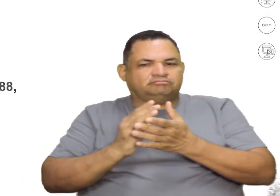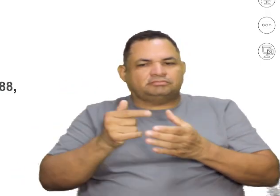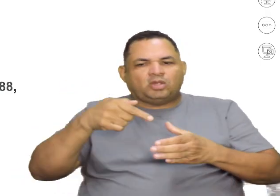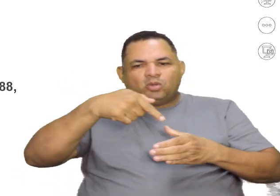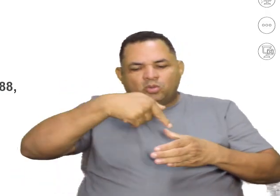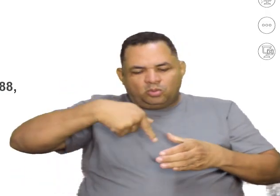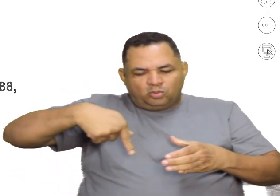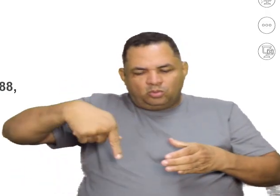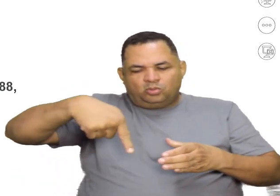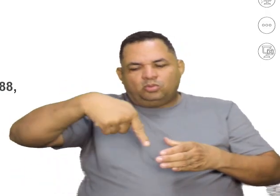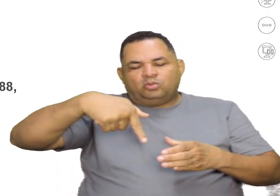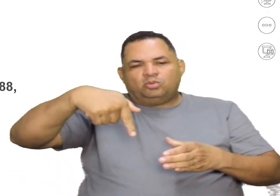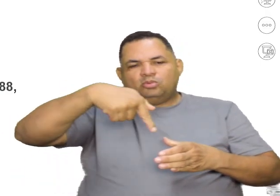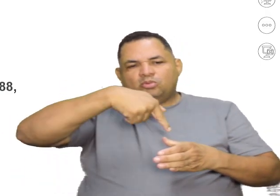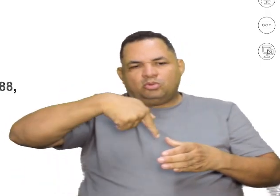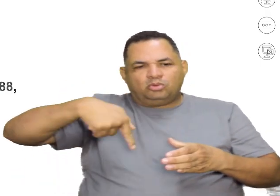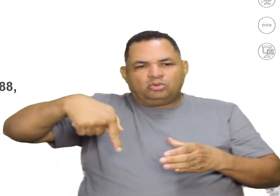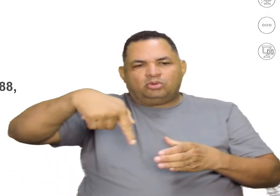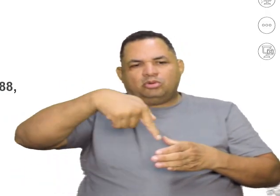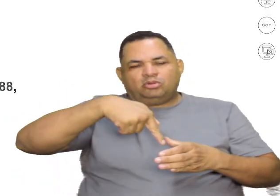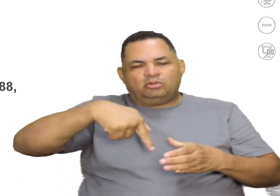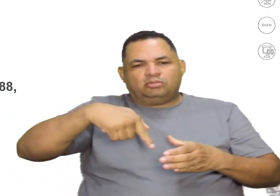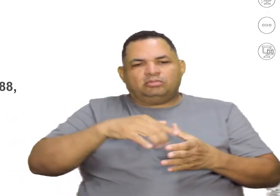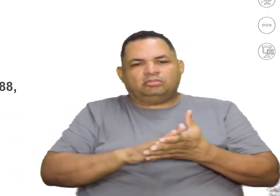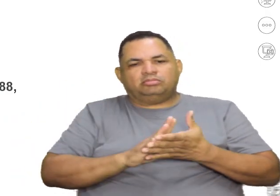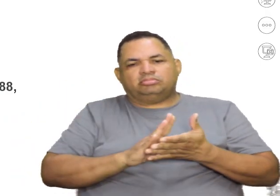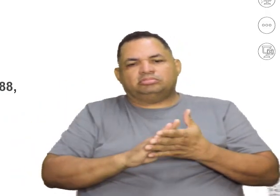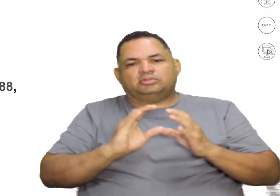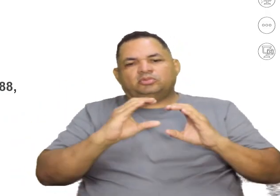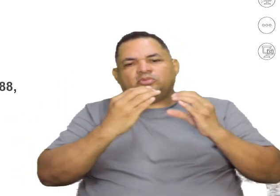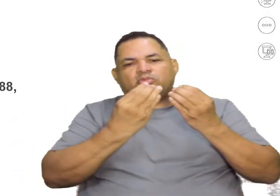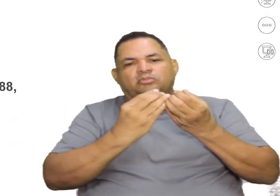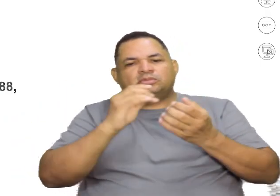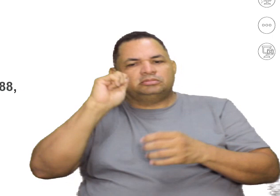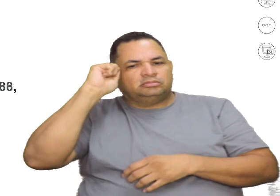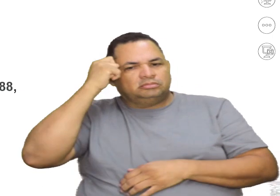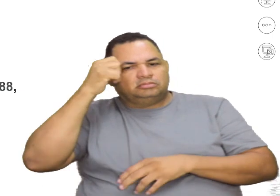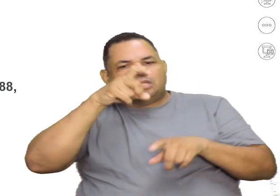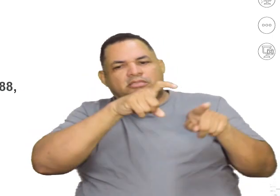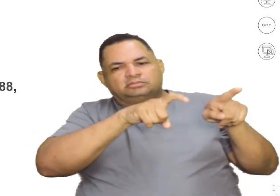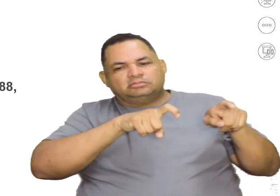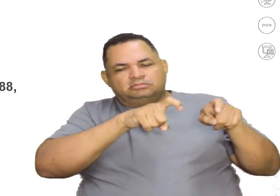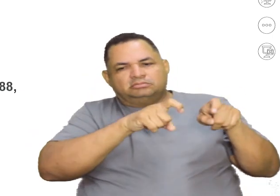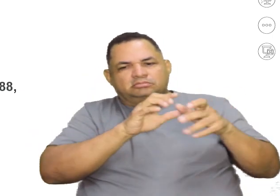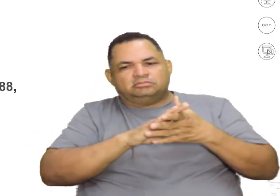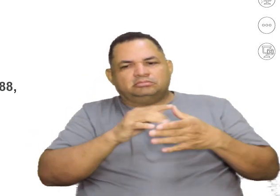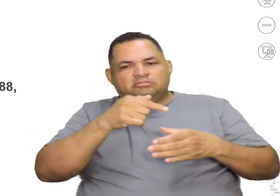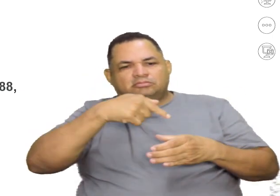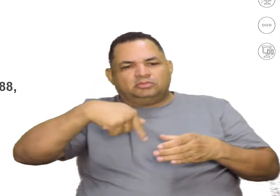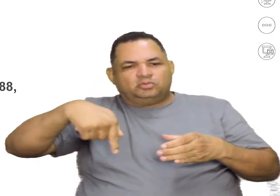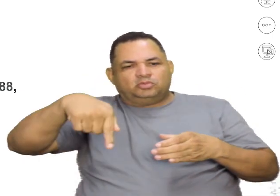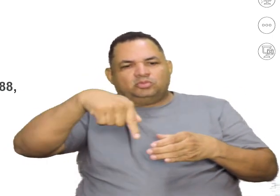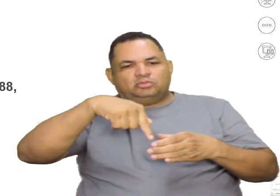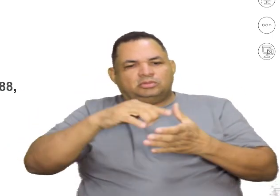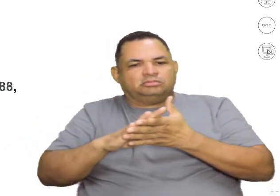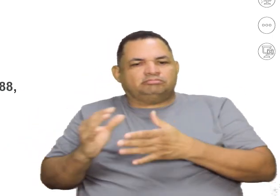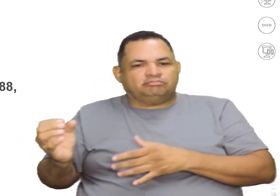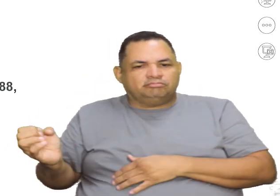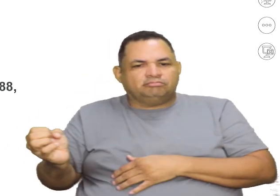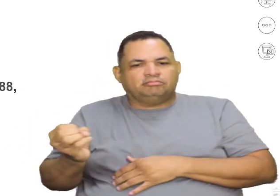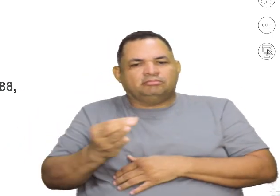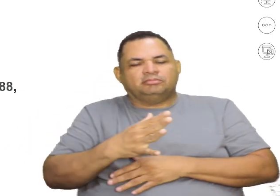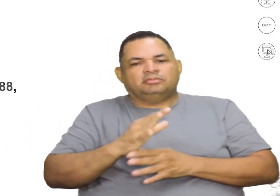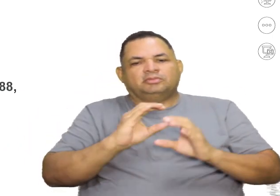quilombos, chamados também de mocambos, são comunidades negras rurais. Quilombos